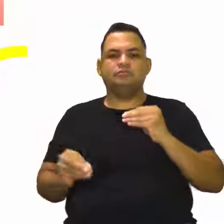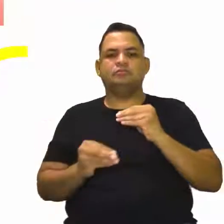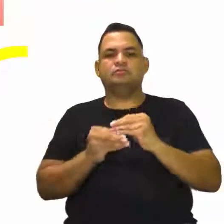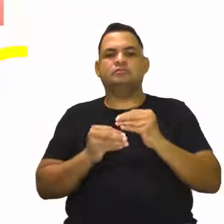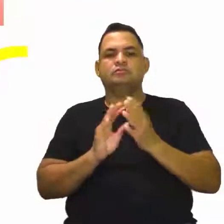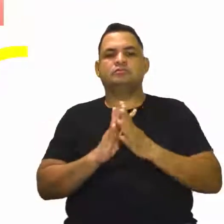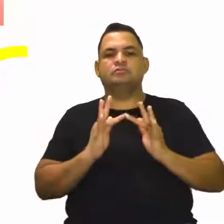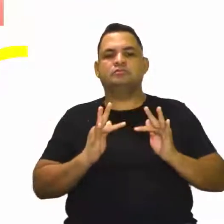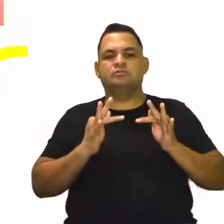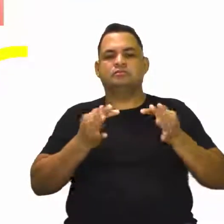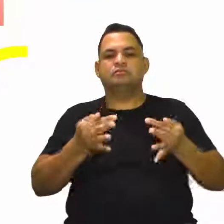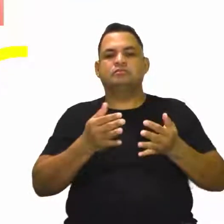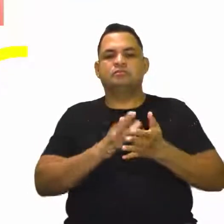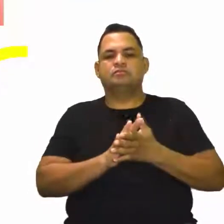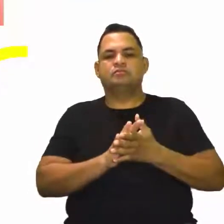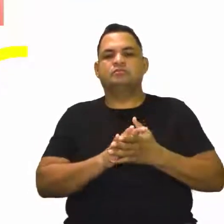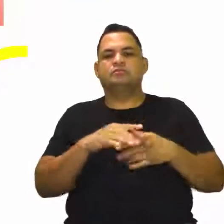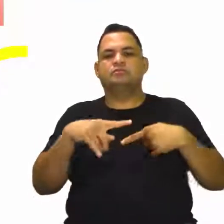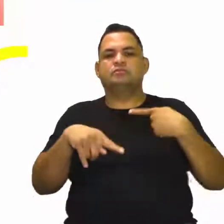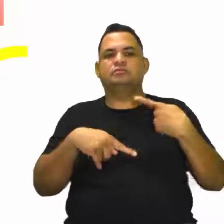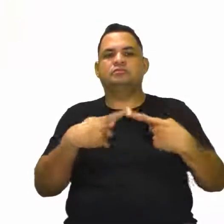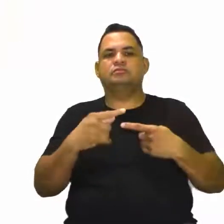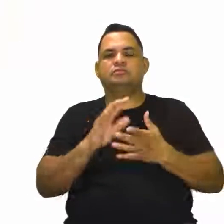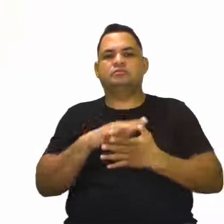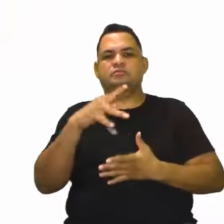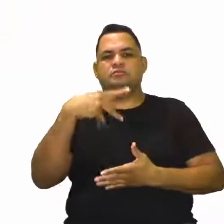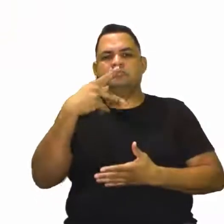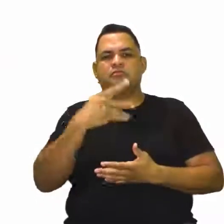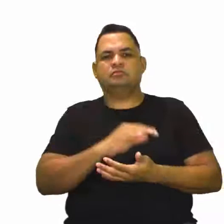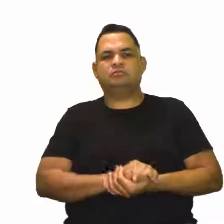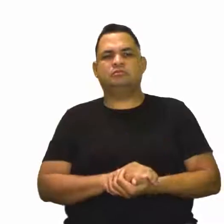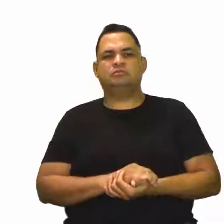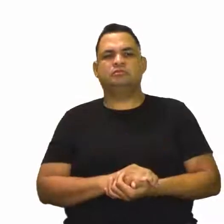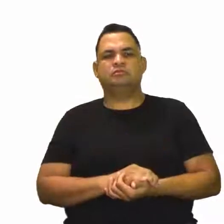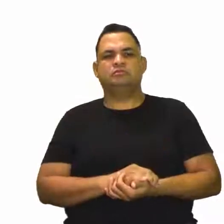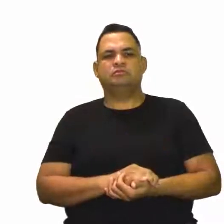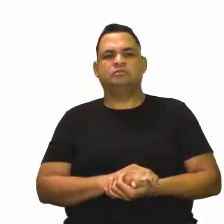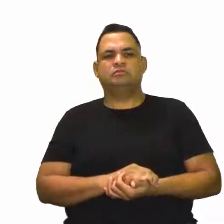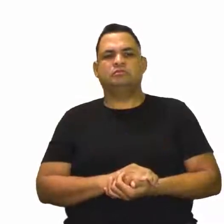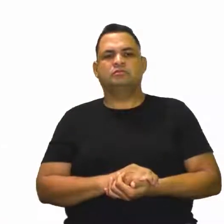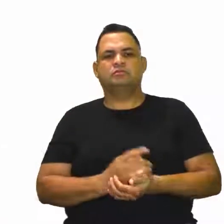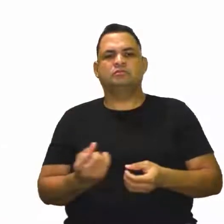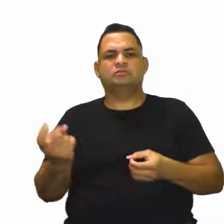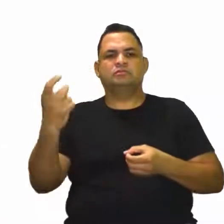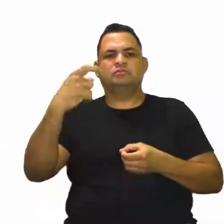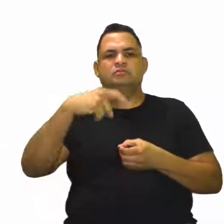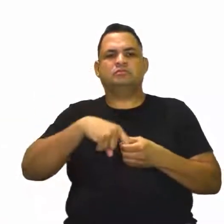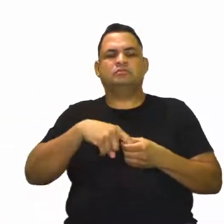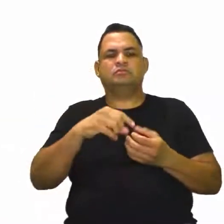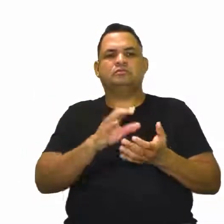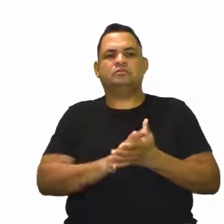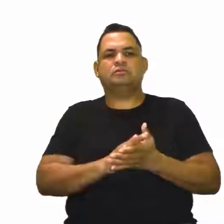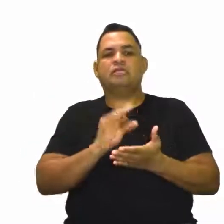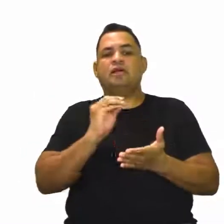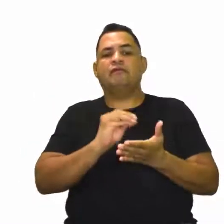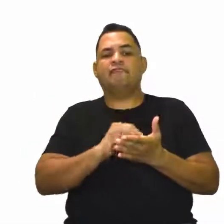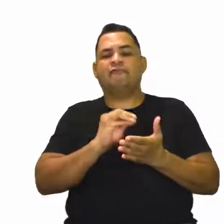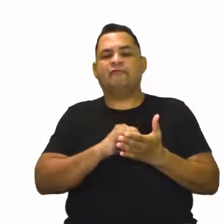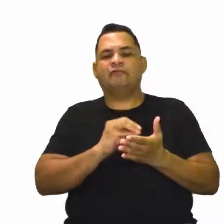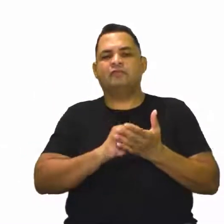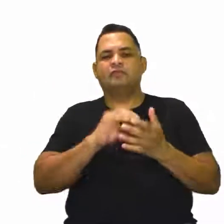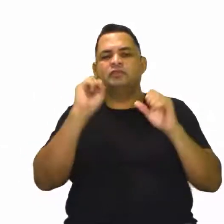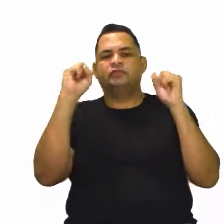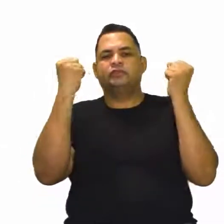deixar fechar esse tópico aí eu comento no final. Beleza. Aí nós voltamos aqui para reforçar aqui sobre a inatividade